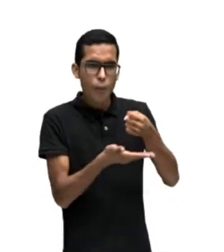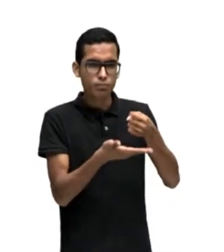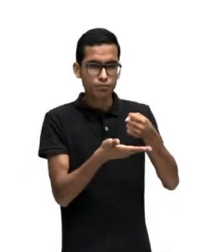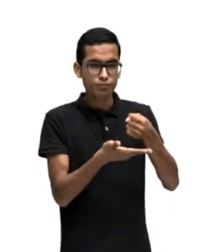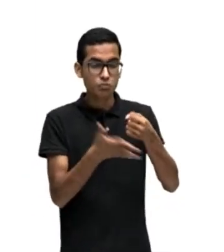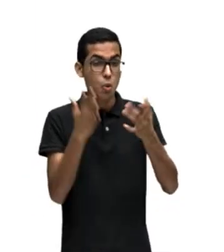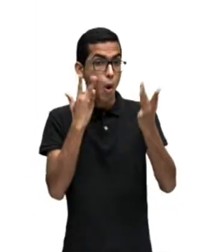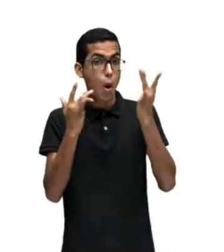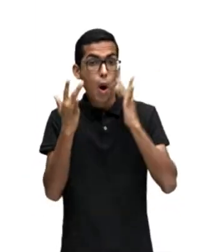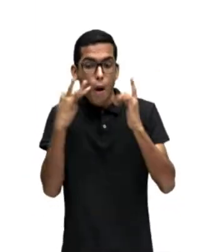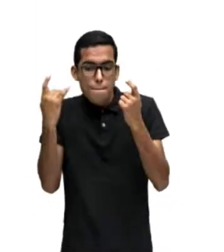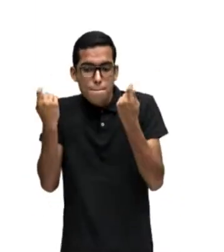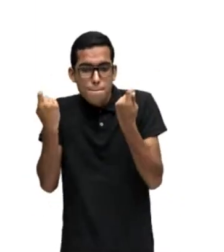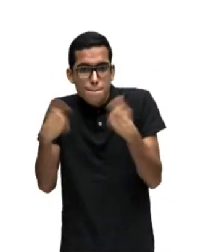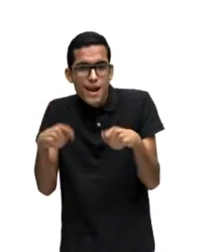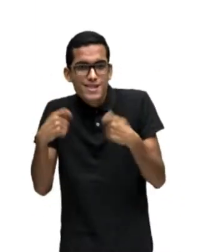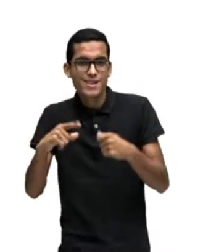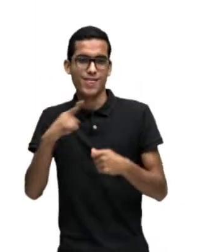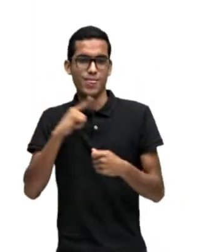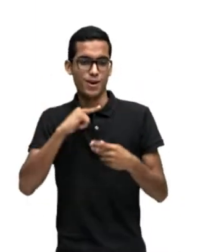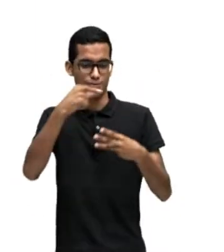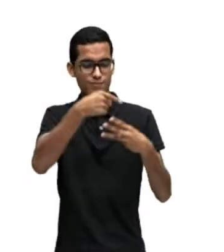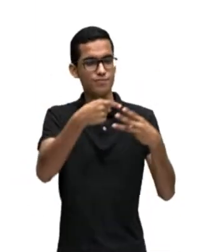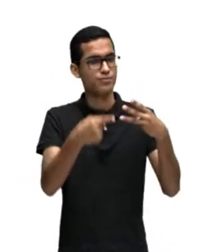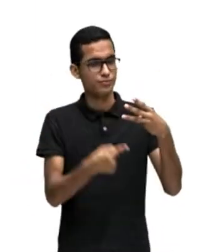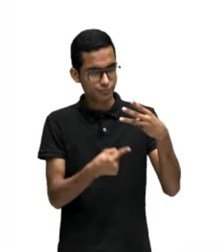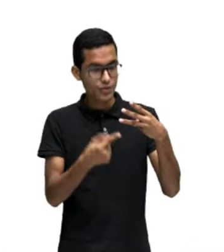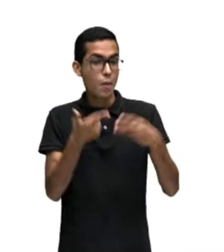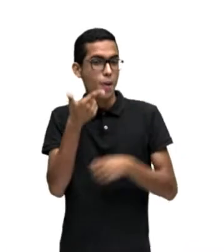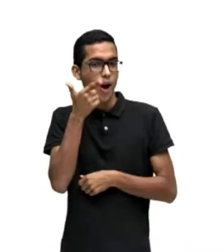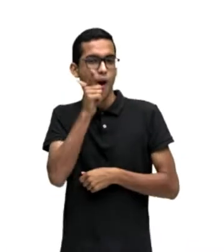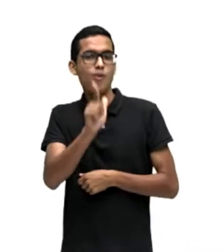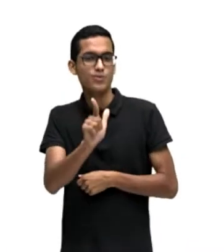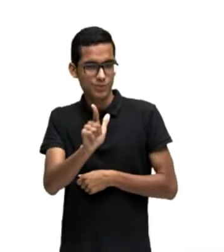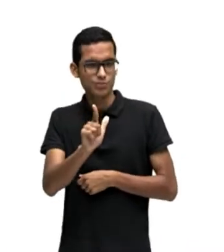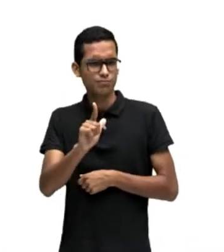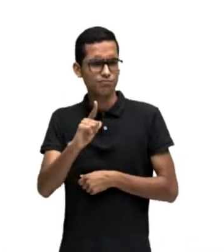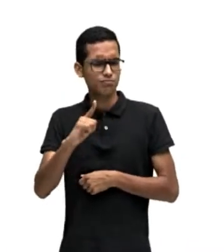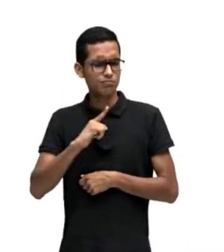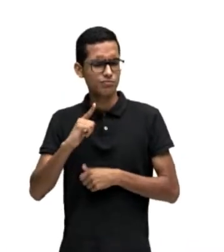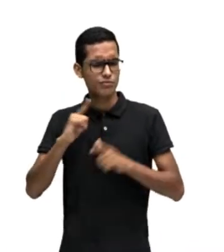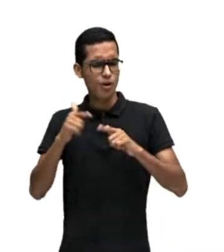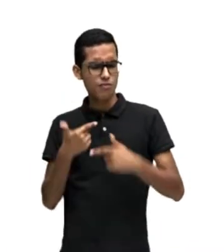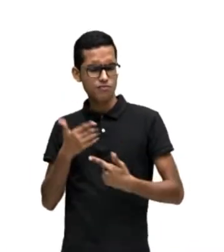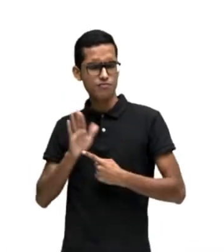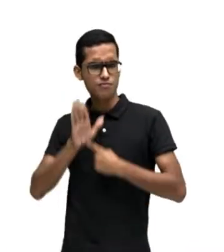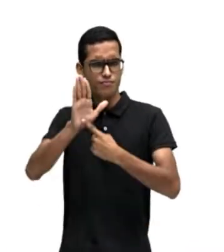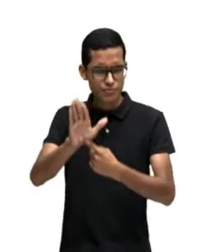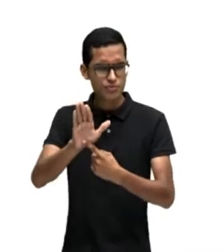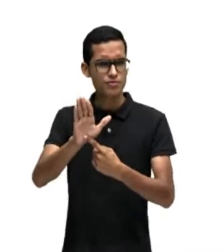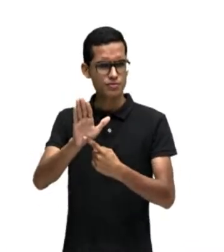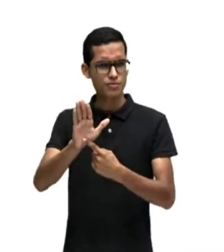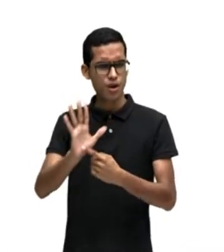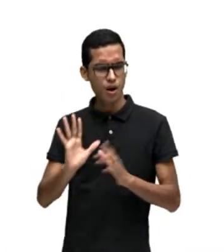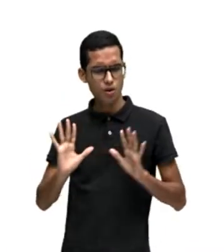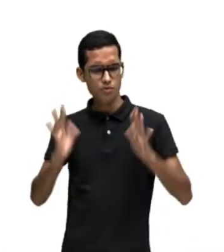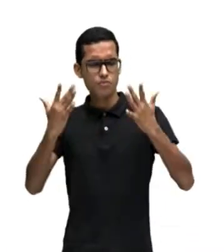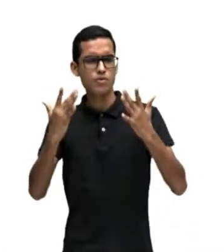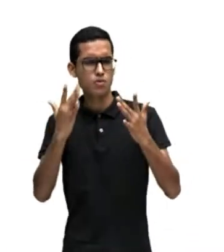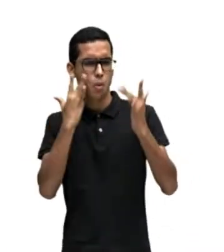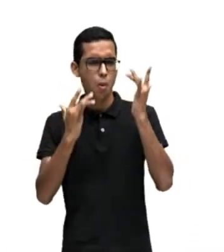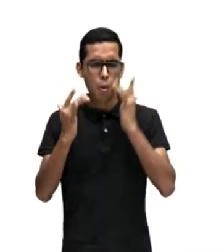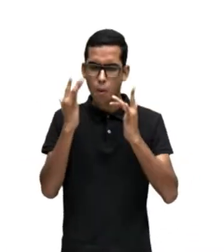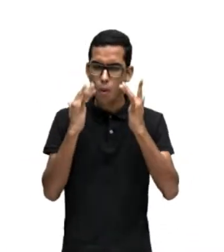teatro precisa desses 3 elementos para existir. Para ser uma ação cênica, a gente precisa de um